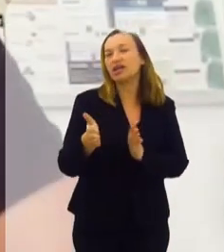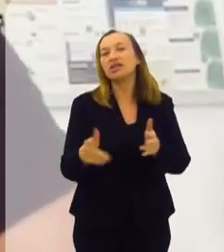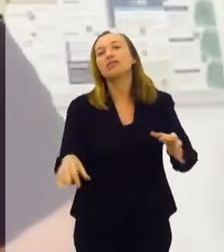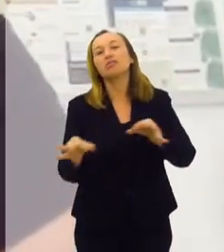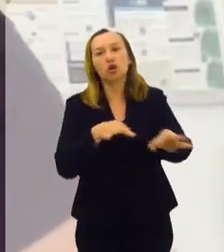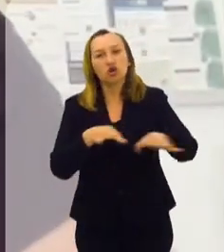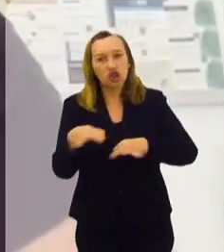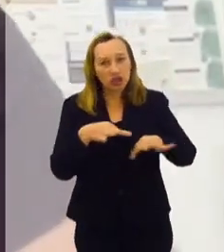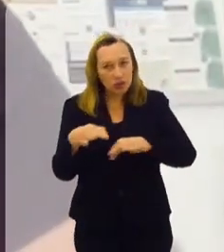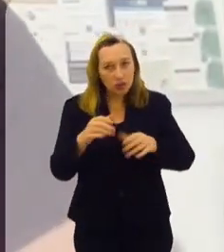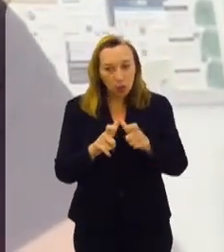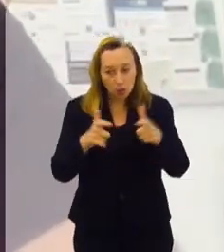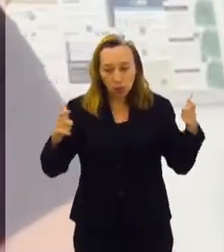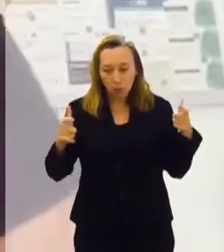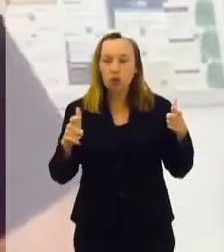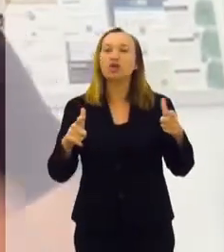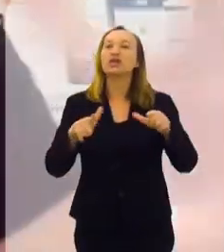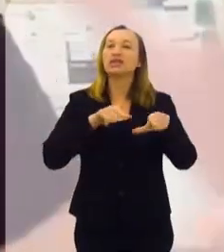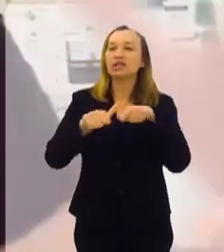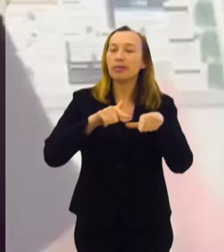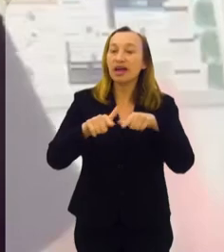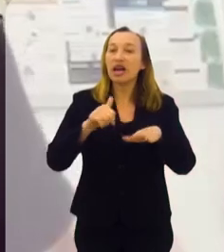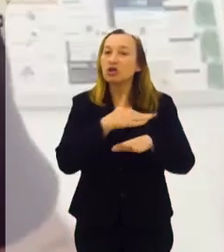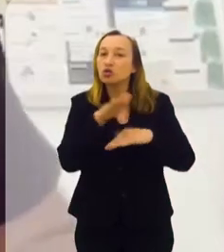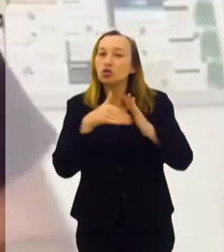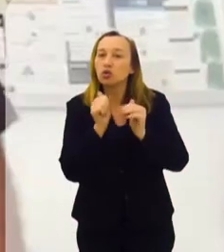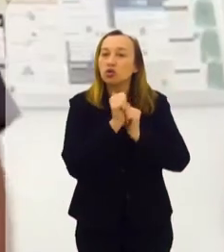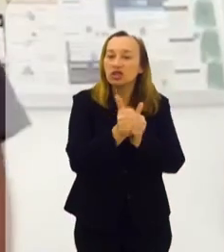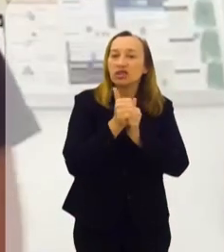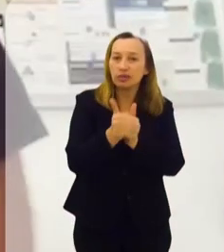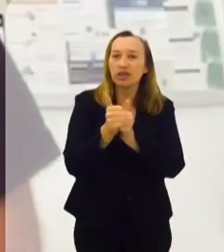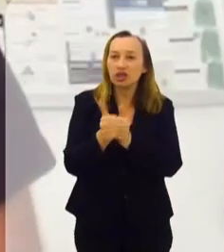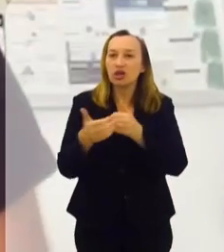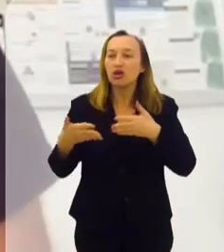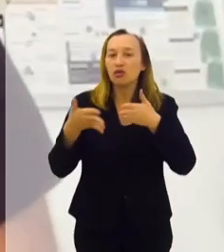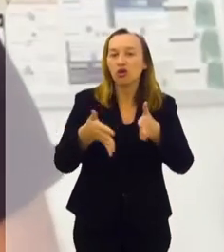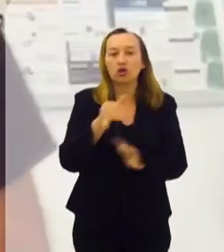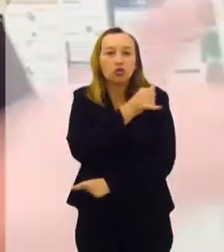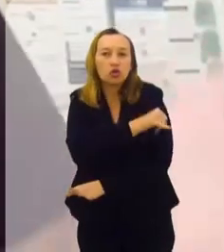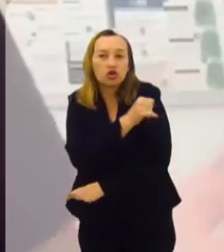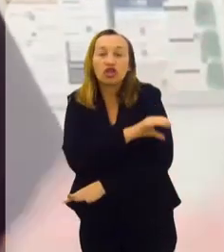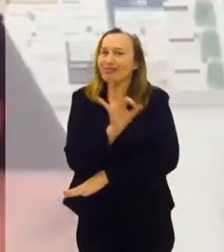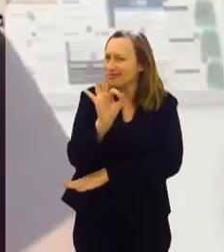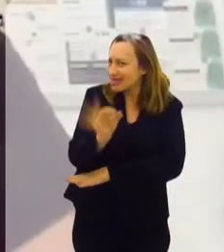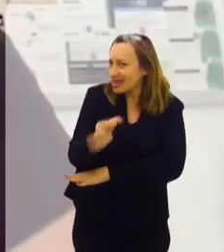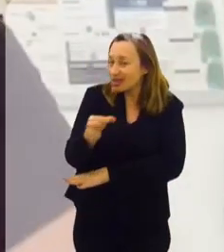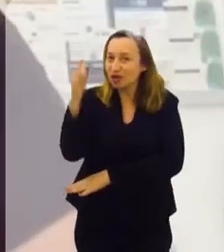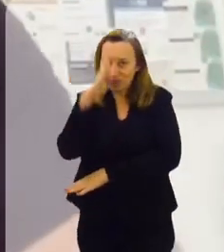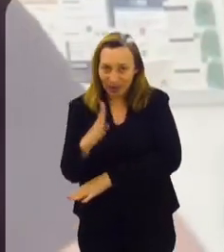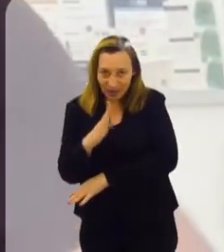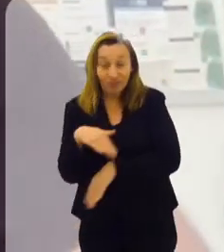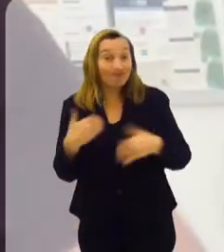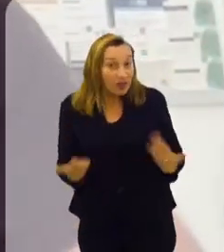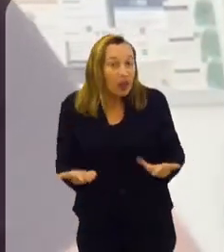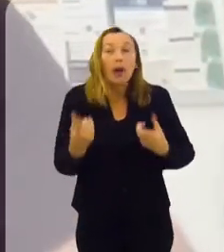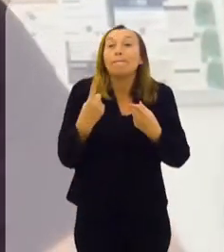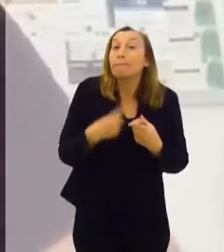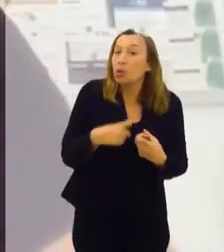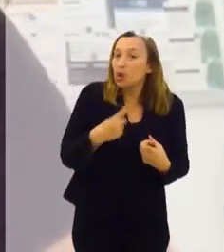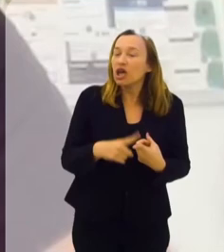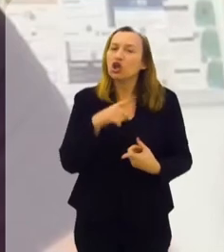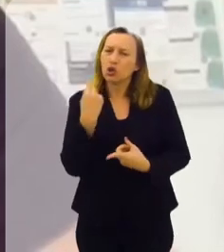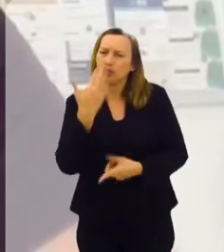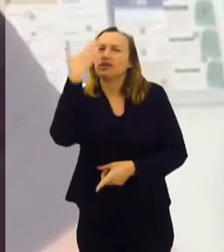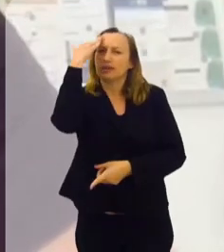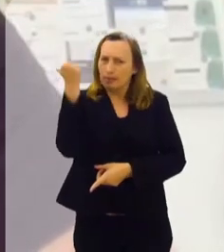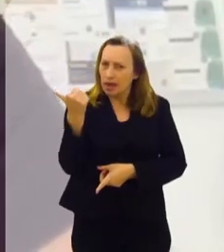desse projeto maior, para trabalhar todos esses segmentos em prol do Rio de Janeiro e, obviamente, do Brasil, né?